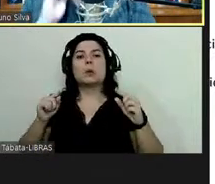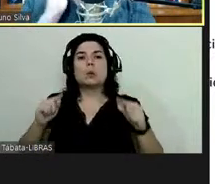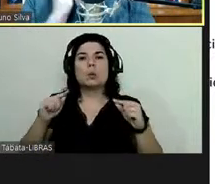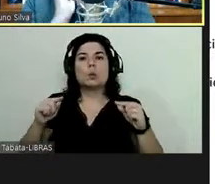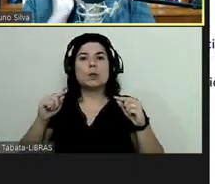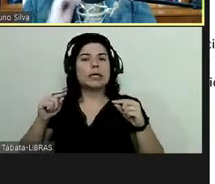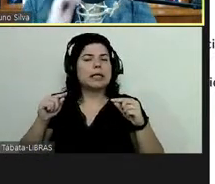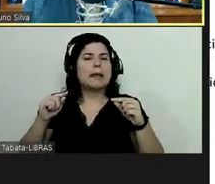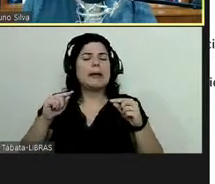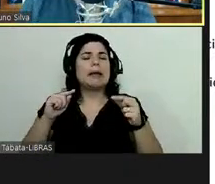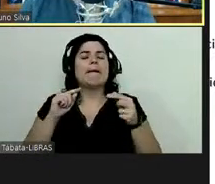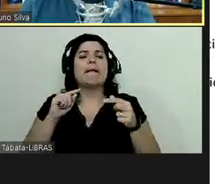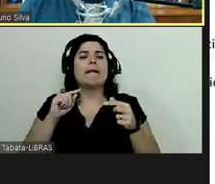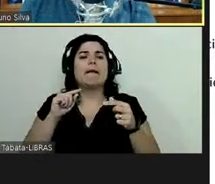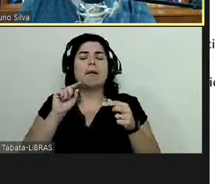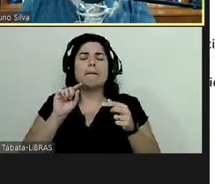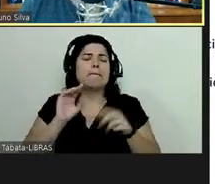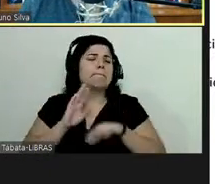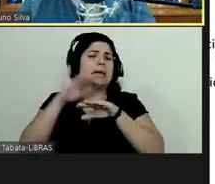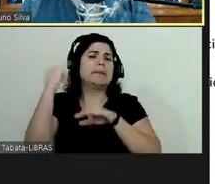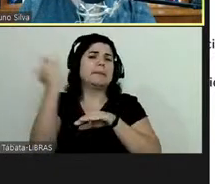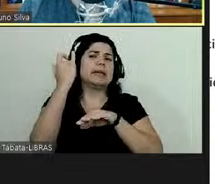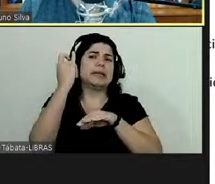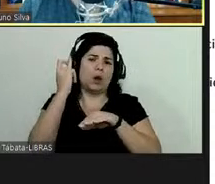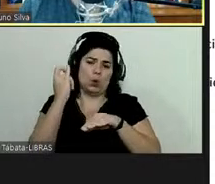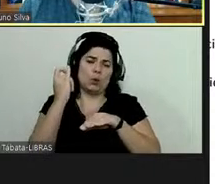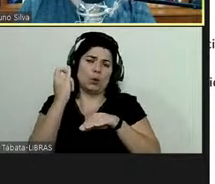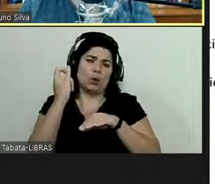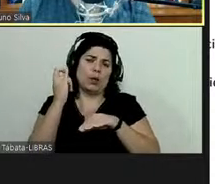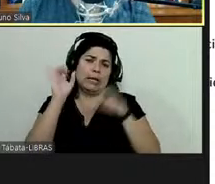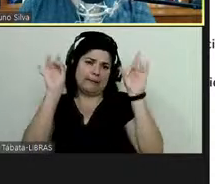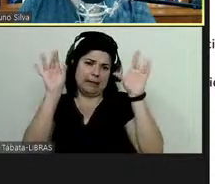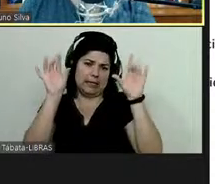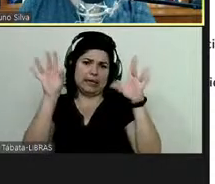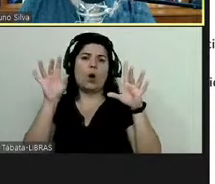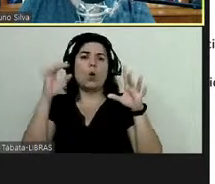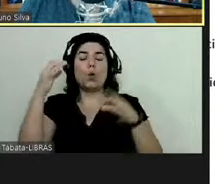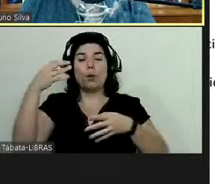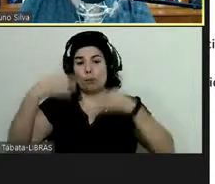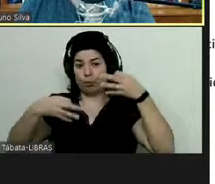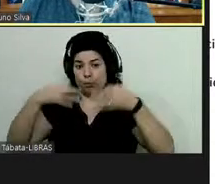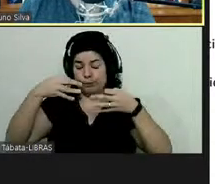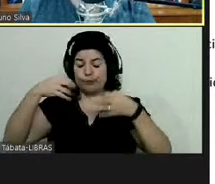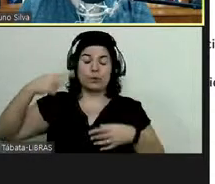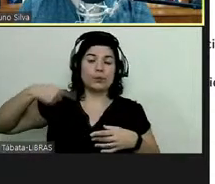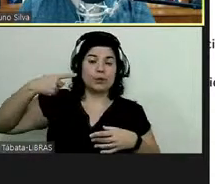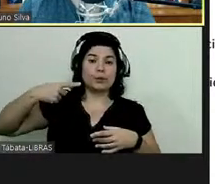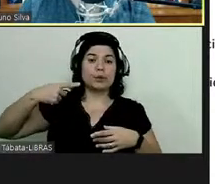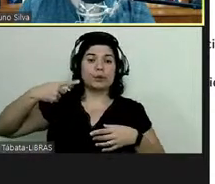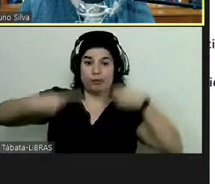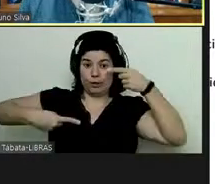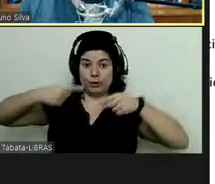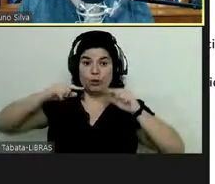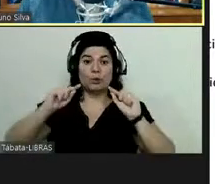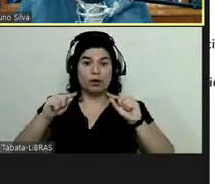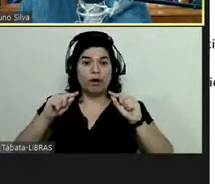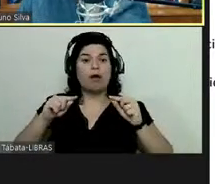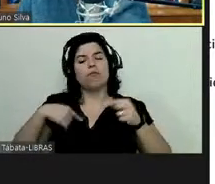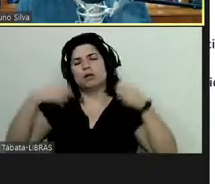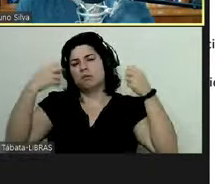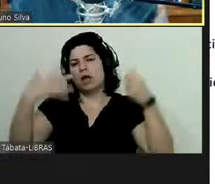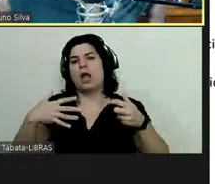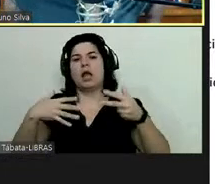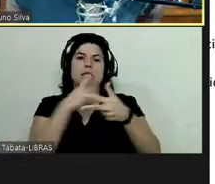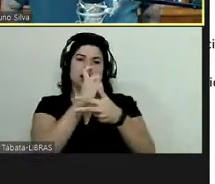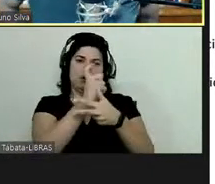mais especiais da política né Vocês vão dizer para mim olha é o executivo e é o legislativo né vamos ver